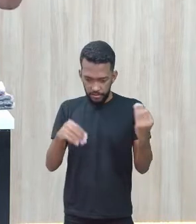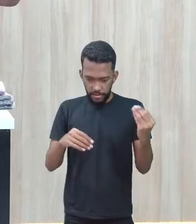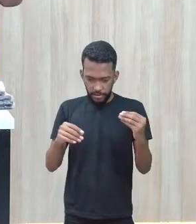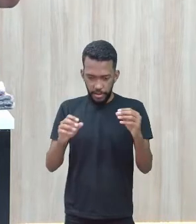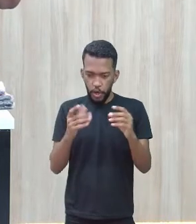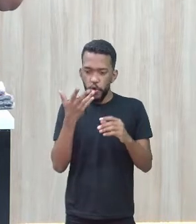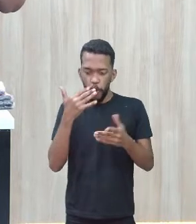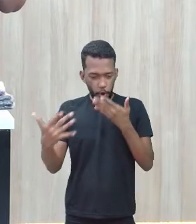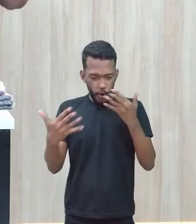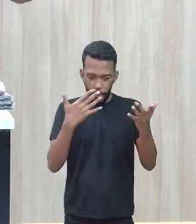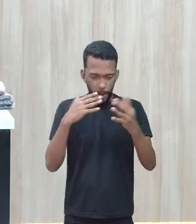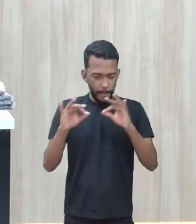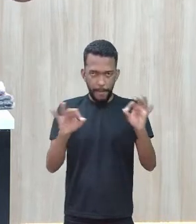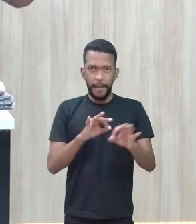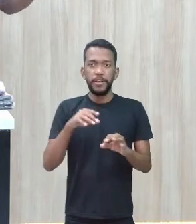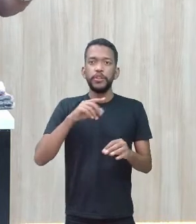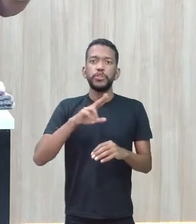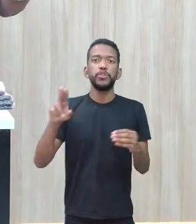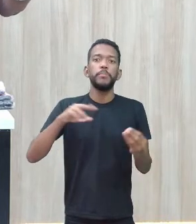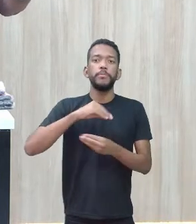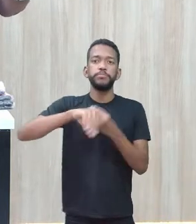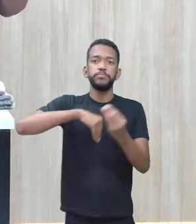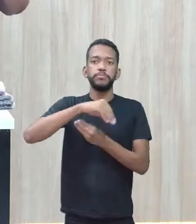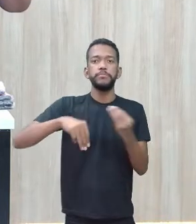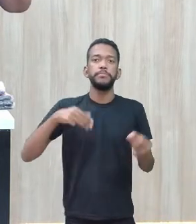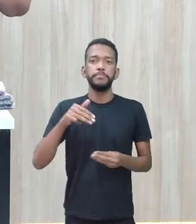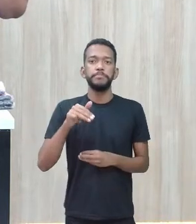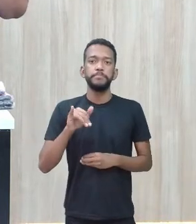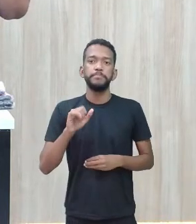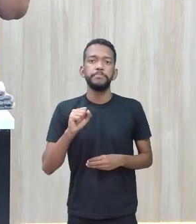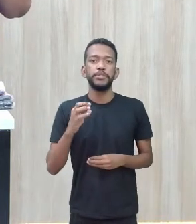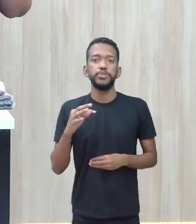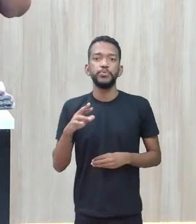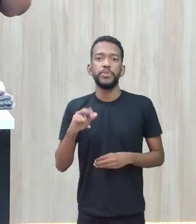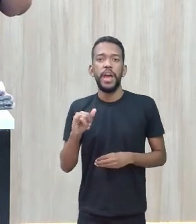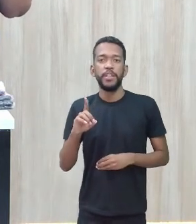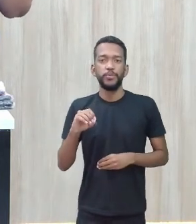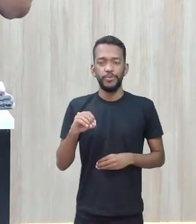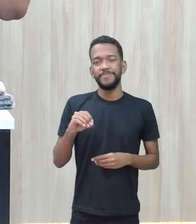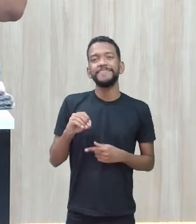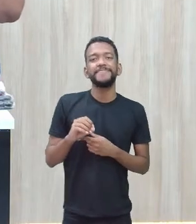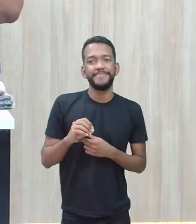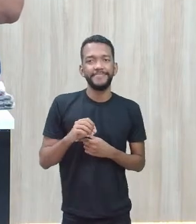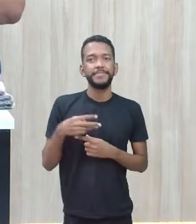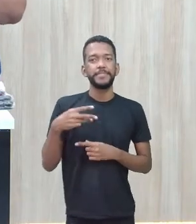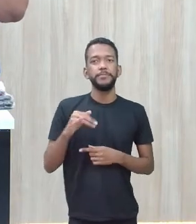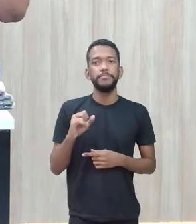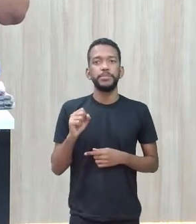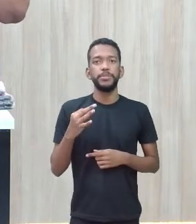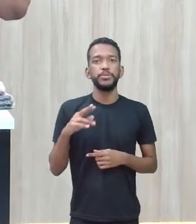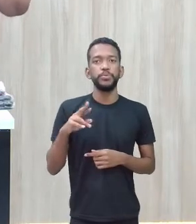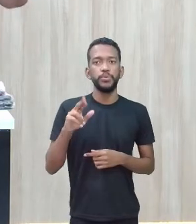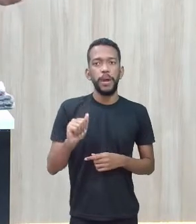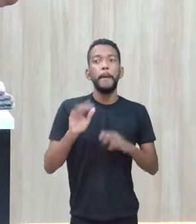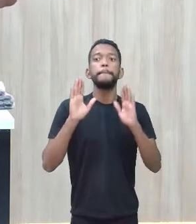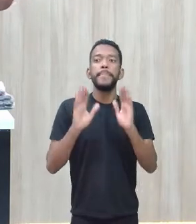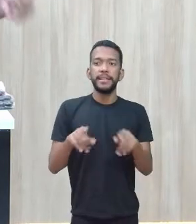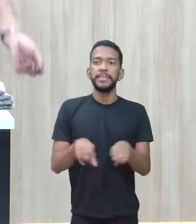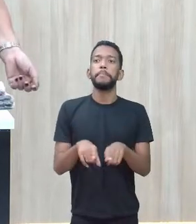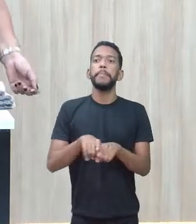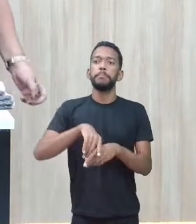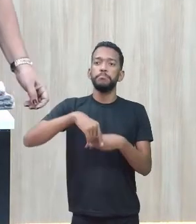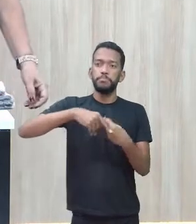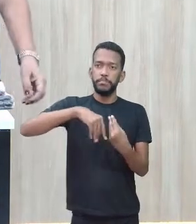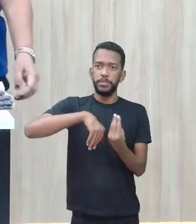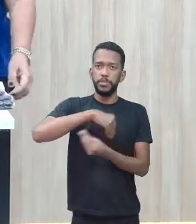está bem colorido é um prato com mistura. Mistura é algo que a gente está estudando, né, gente? Aí também. E